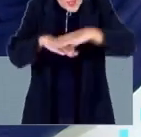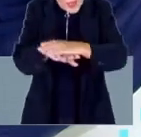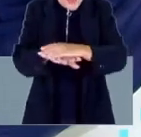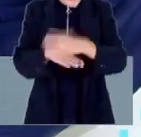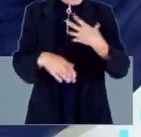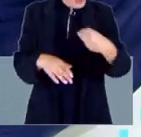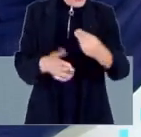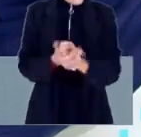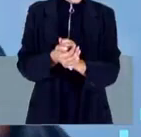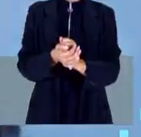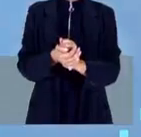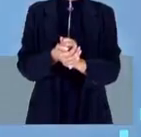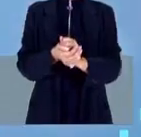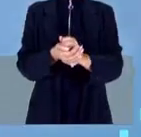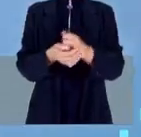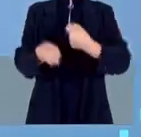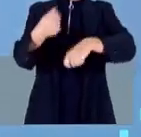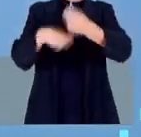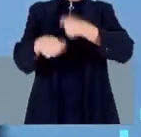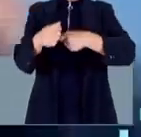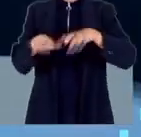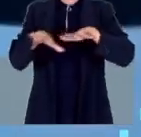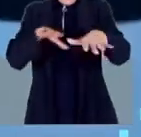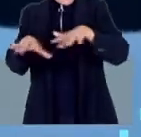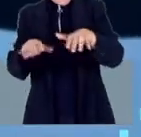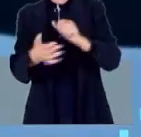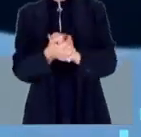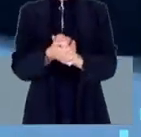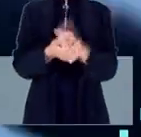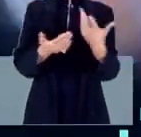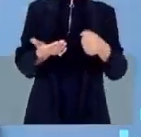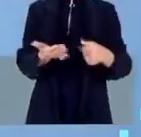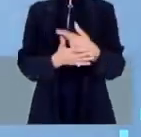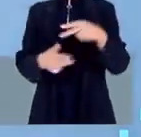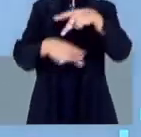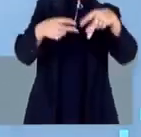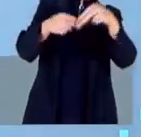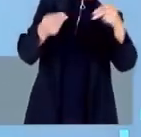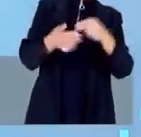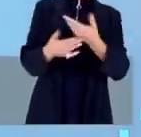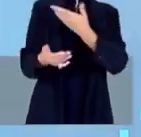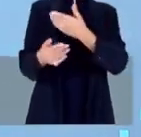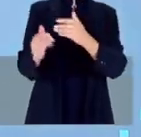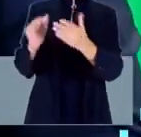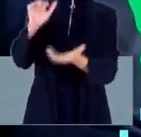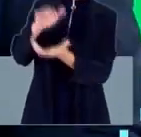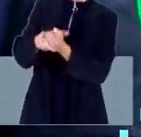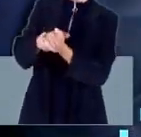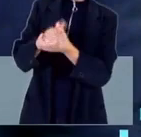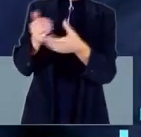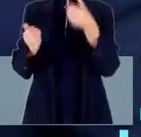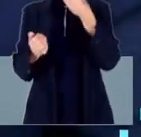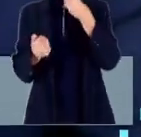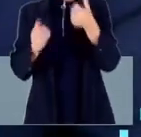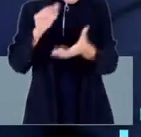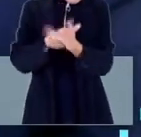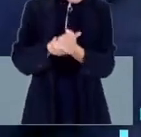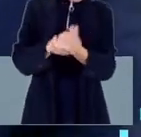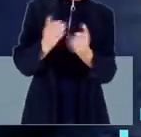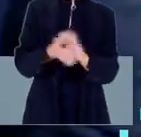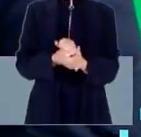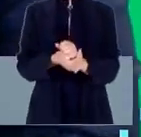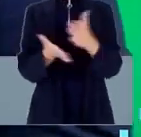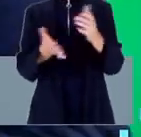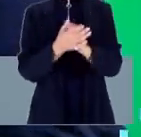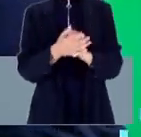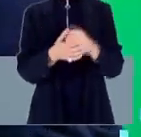o filho ela joga na economia ela compra um presentinho pro companheiro mas essa consciência de amor é a